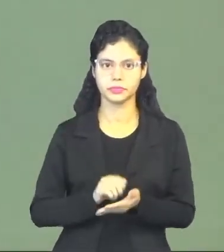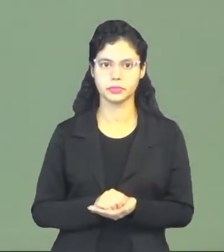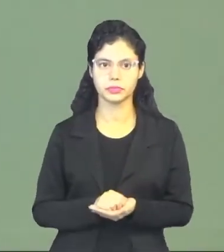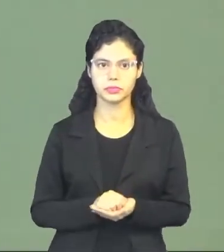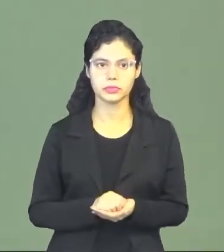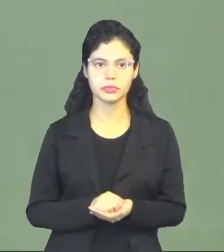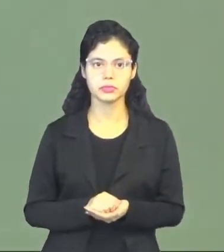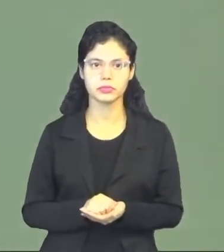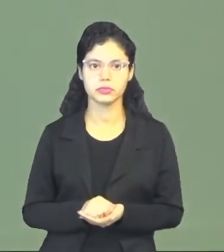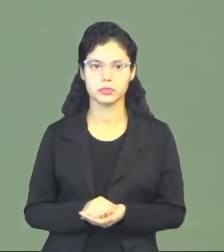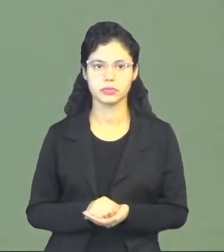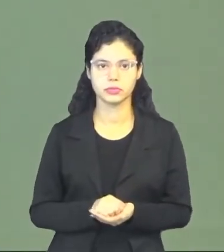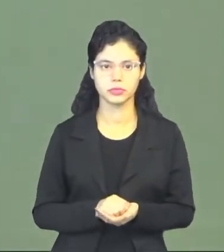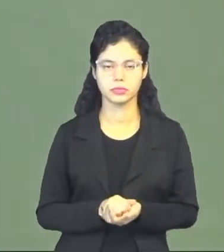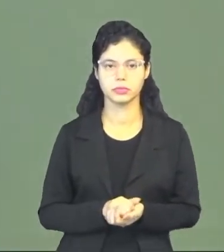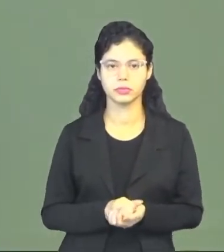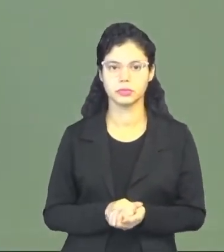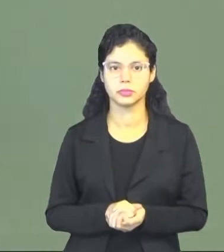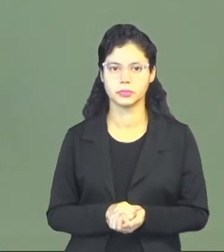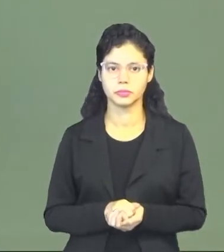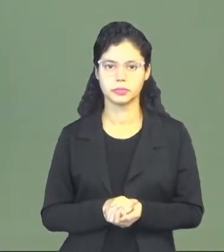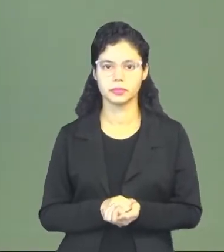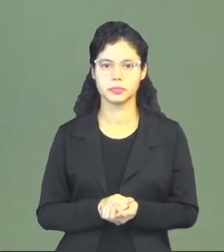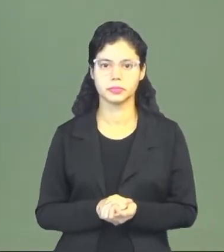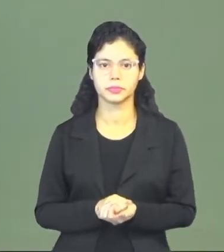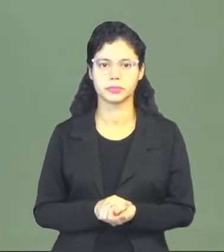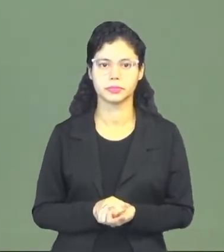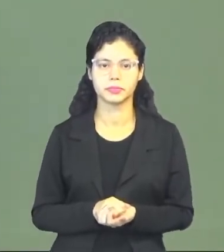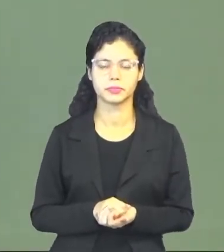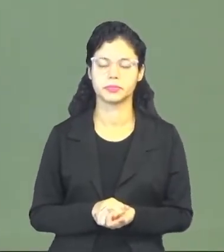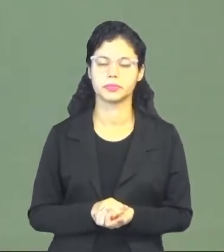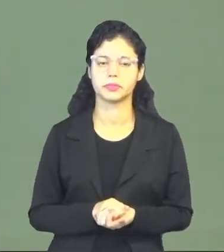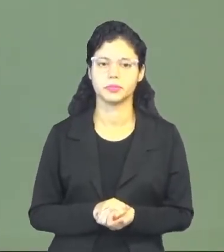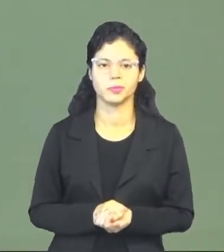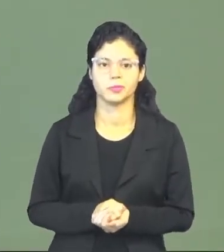nós estávamos vendo, tá? Letra B.